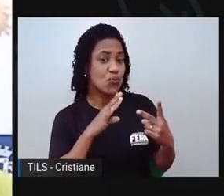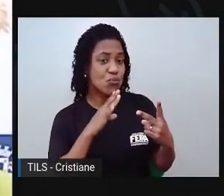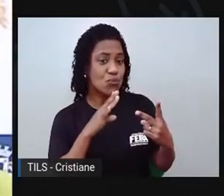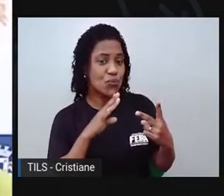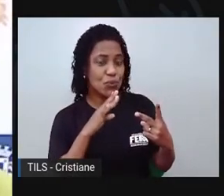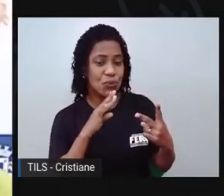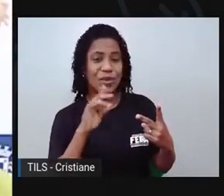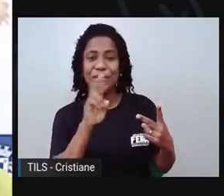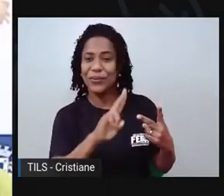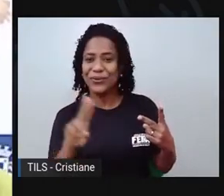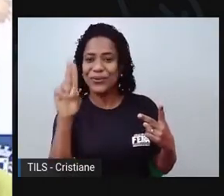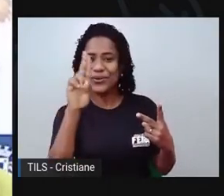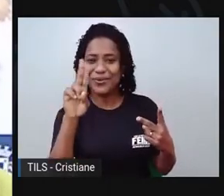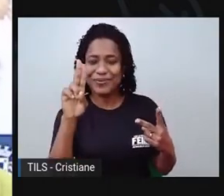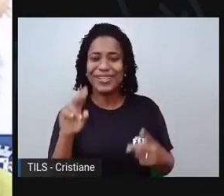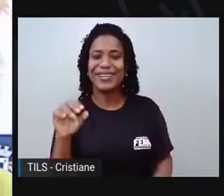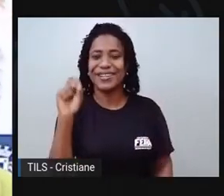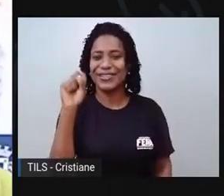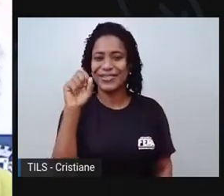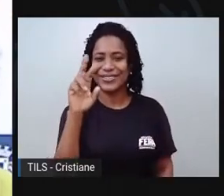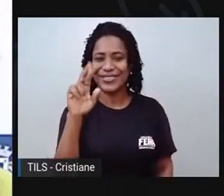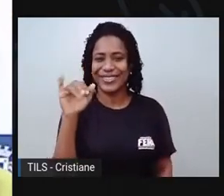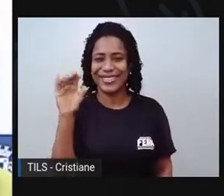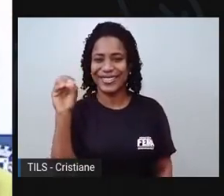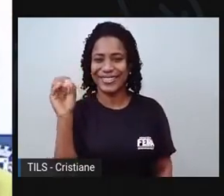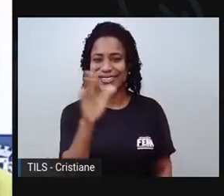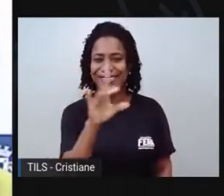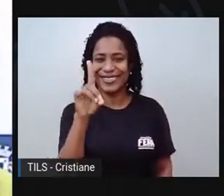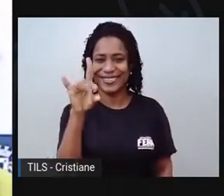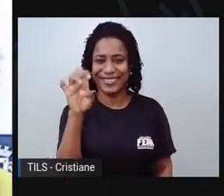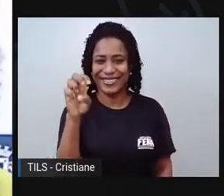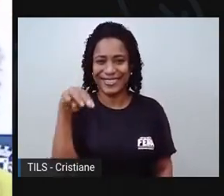de Maria. Ai, que nome lindo.